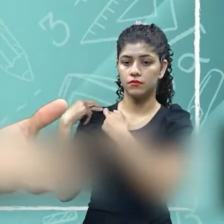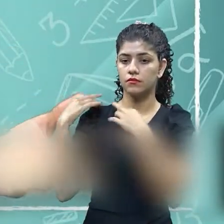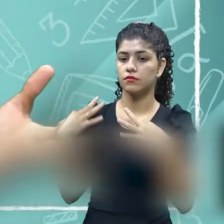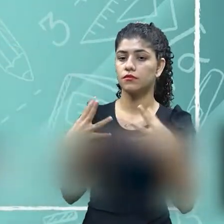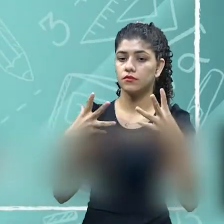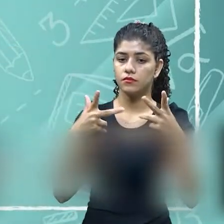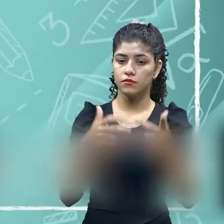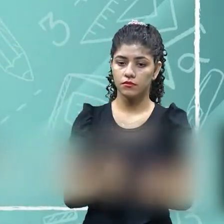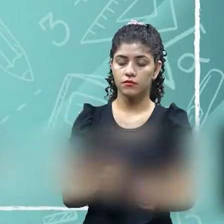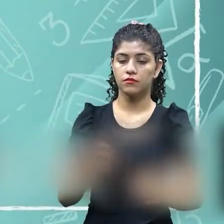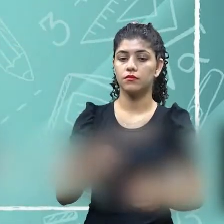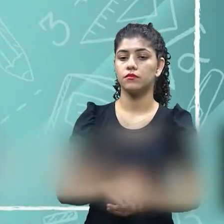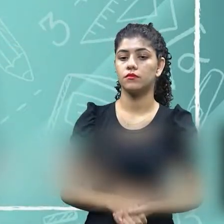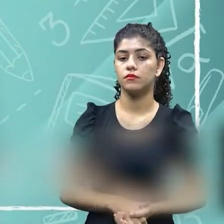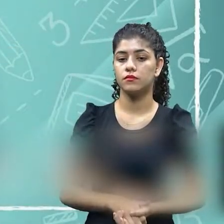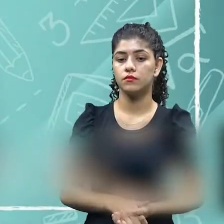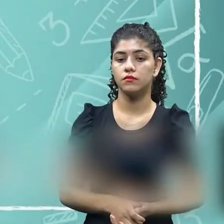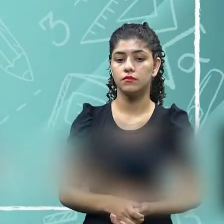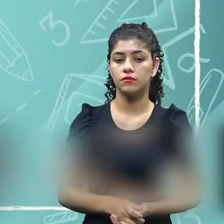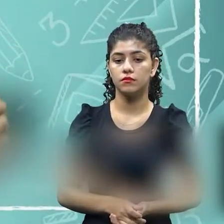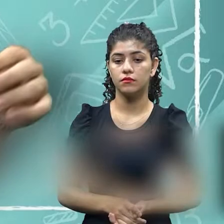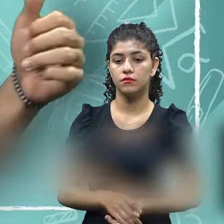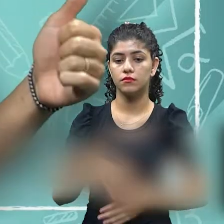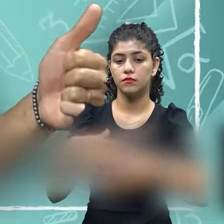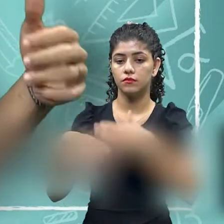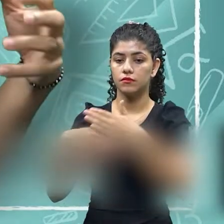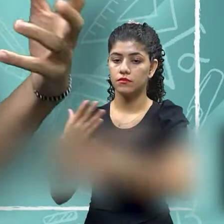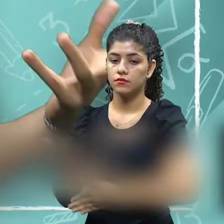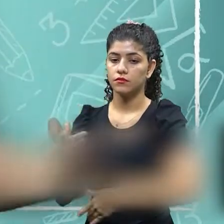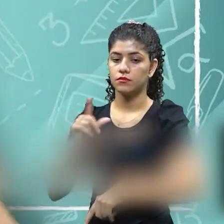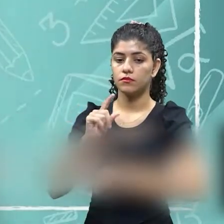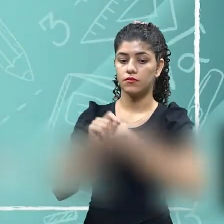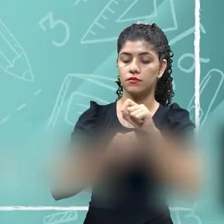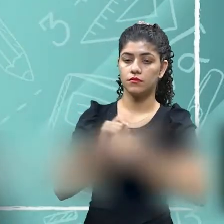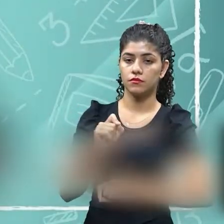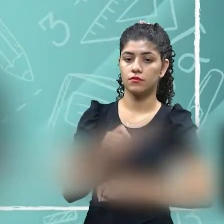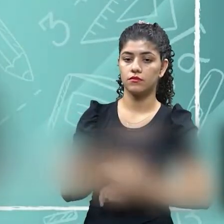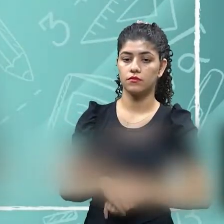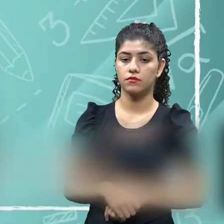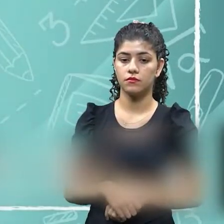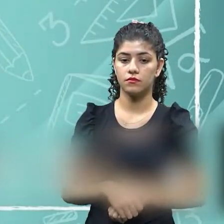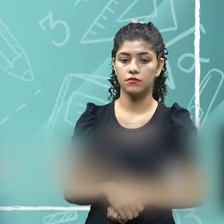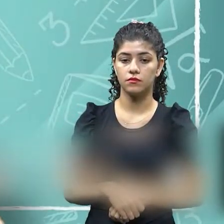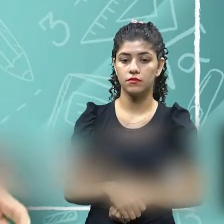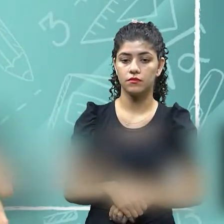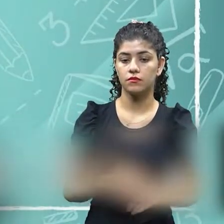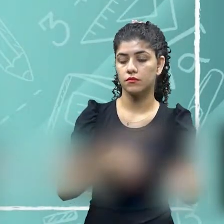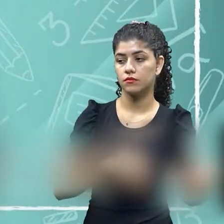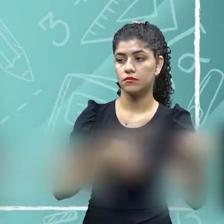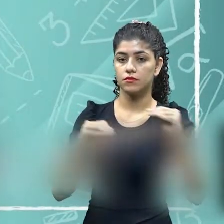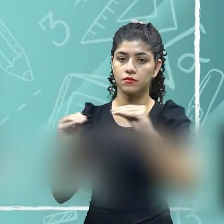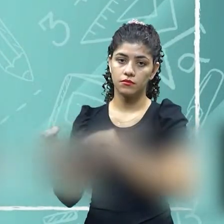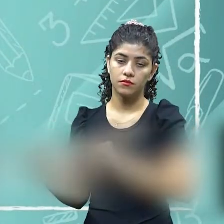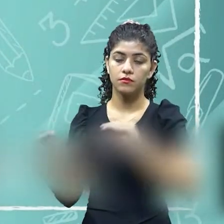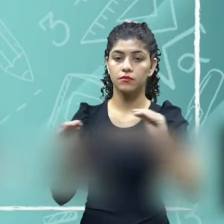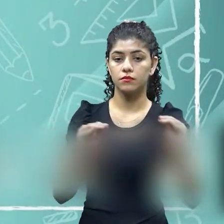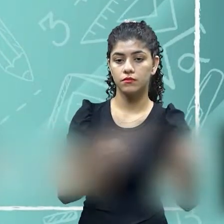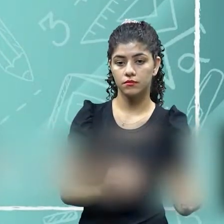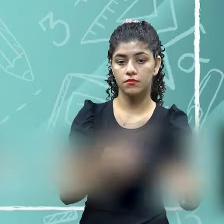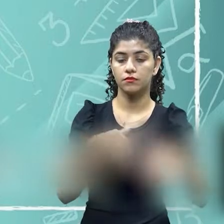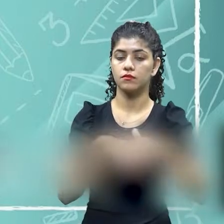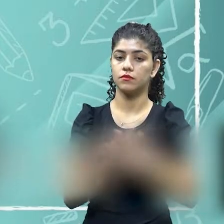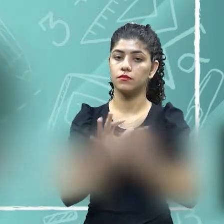as despesas praticamente dentro desse processo, que é justamente as despesas de deslocamento, de acoplamento ao